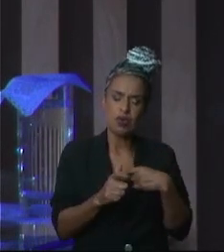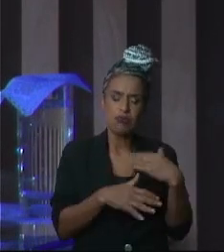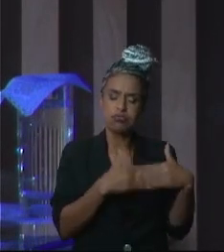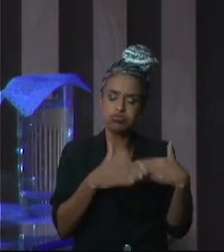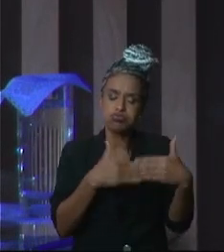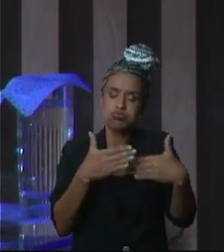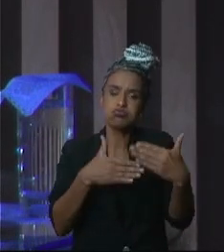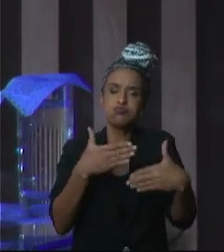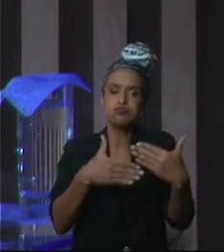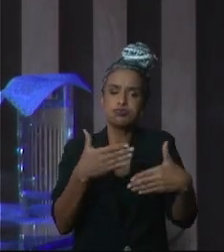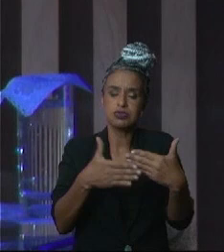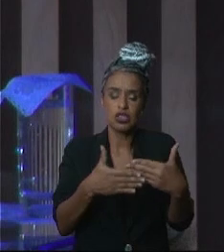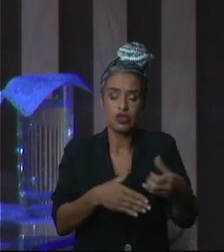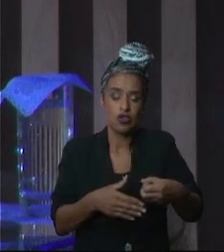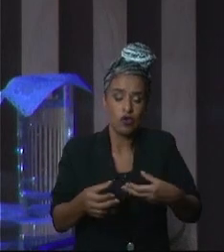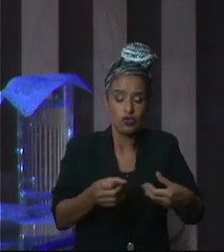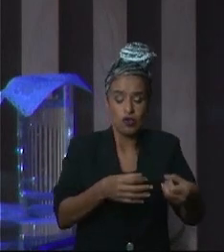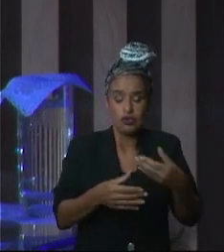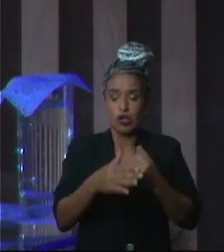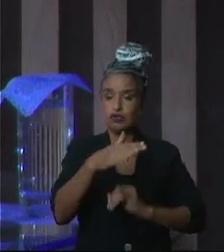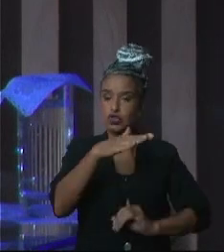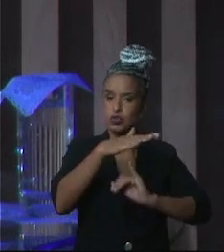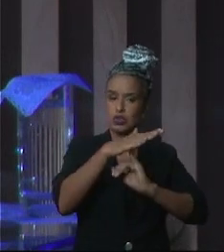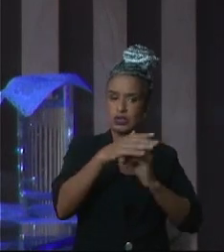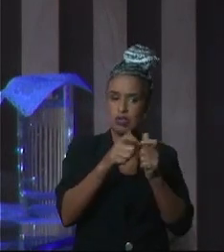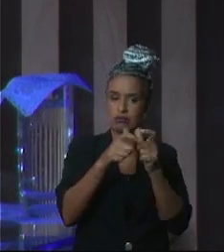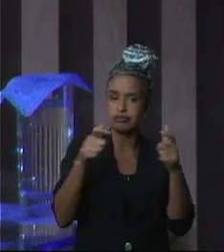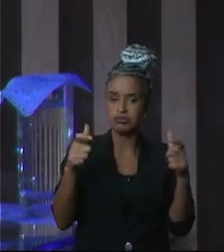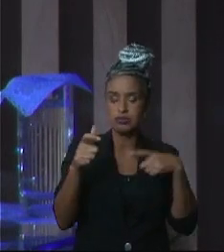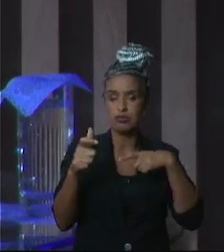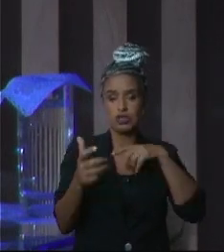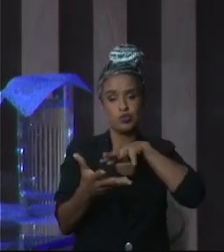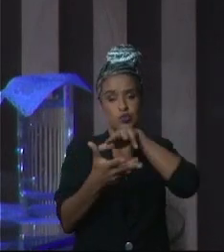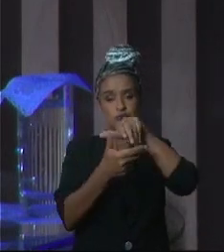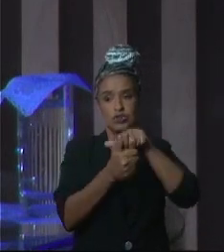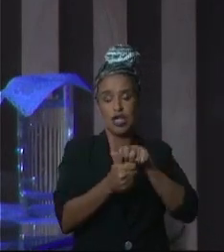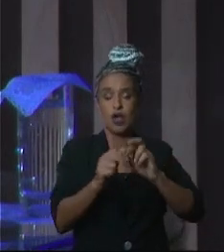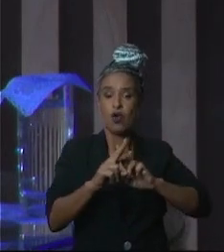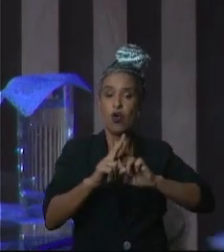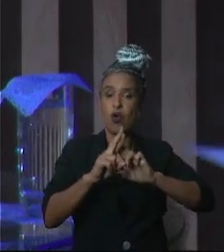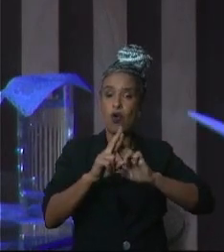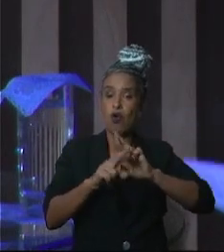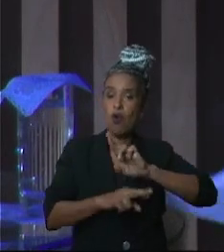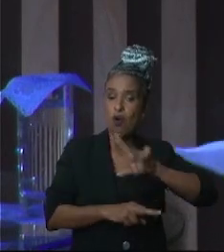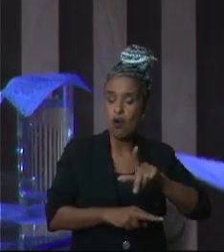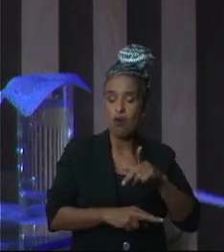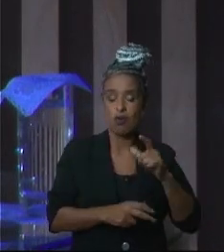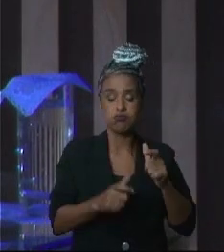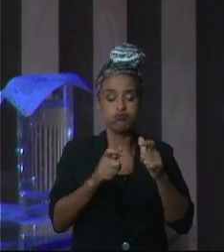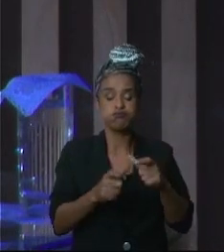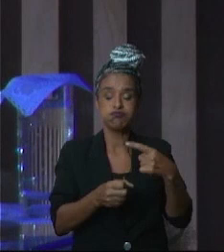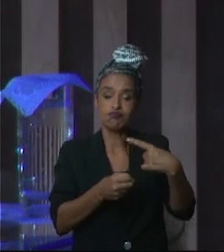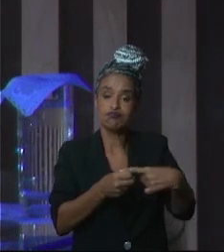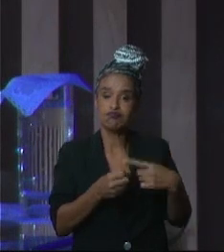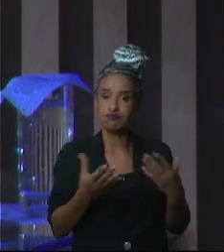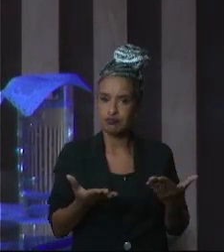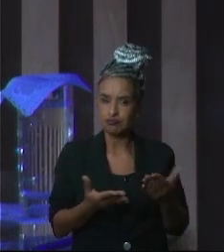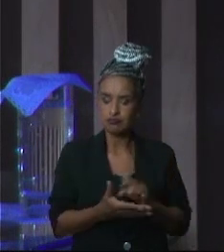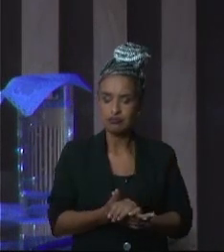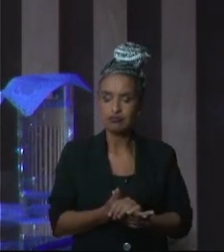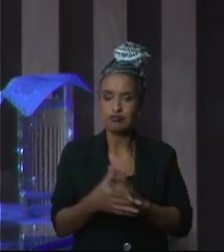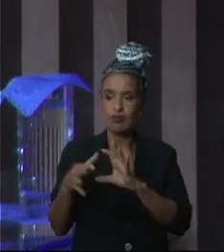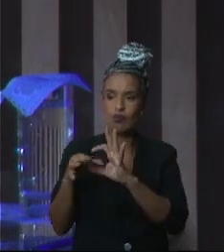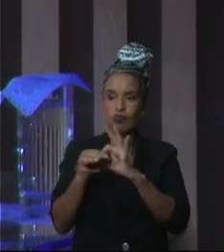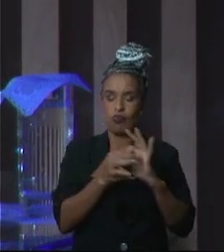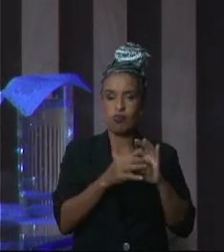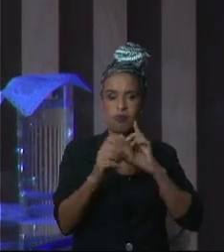gerando, sem parar, novas instituições internacionais, sejam elas globais ou regionais? Então, para dar um pouco de